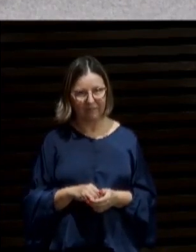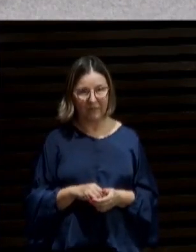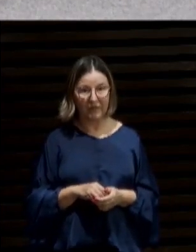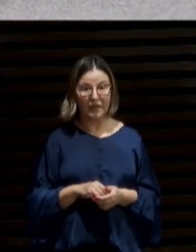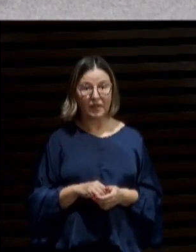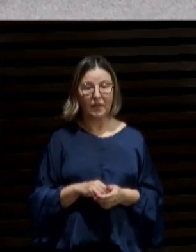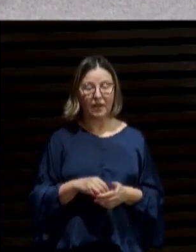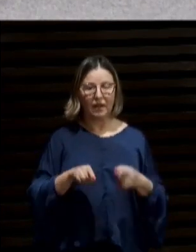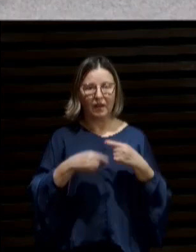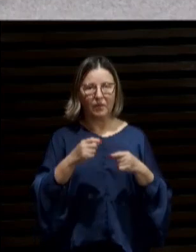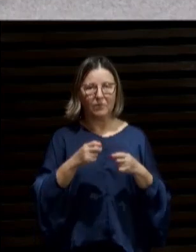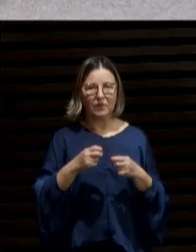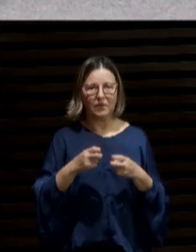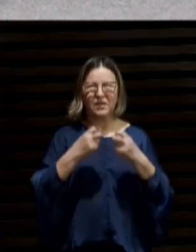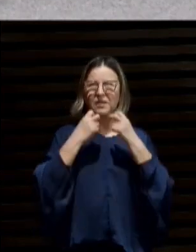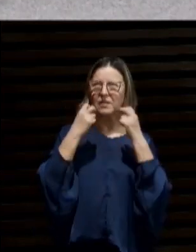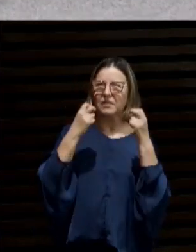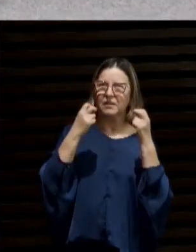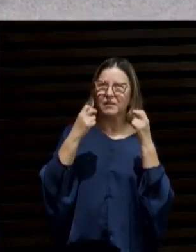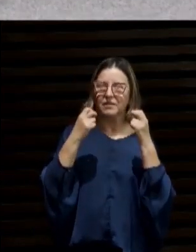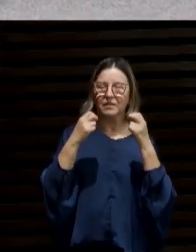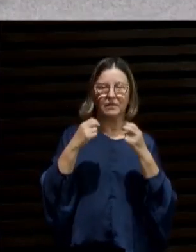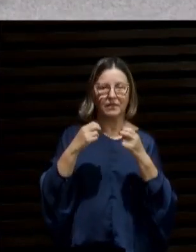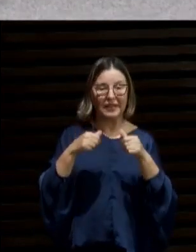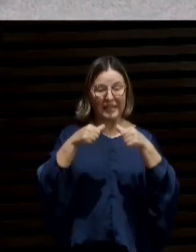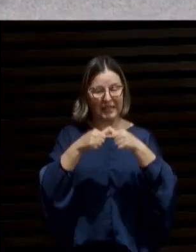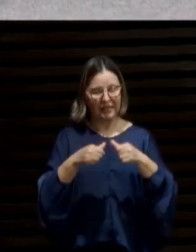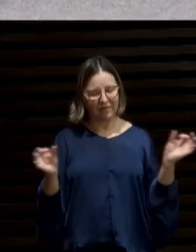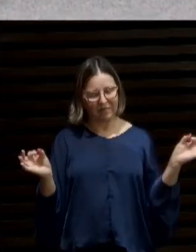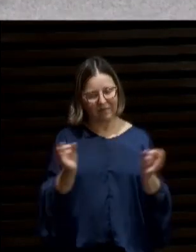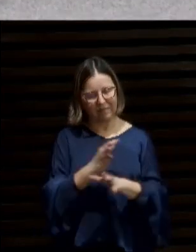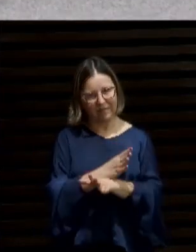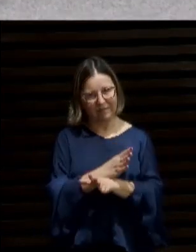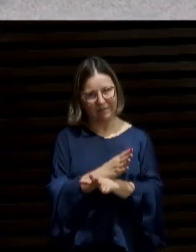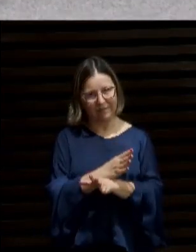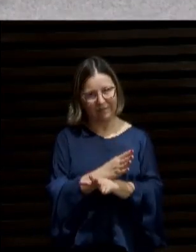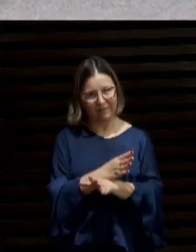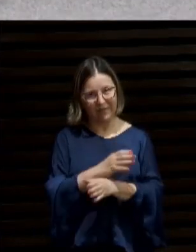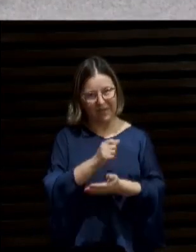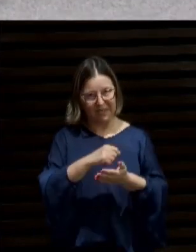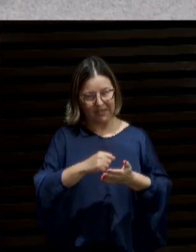dele, tetelestai. São 10 letras.